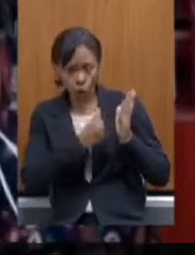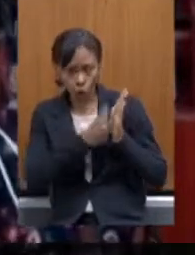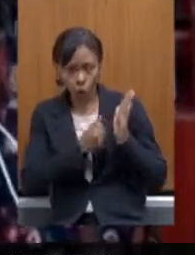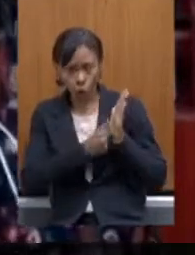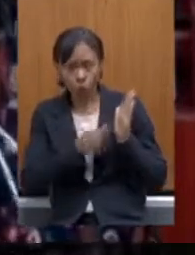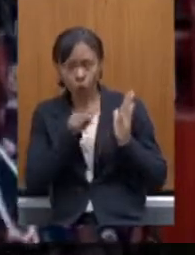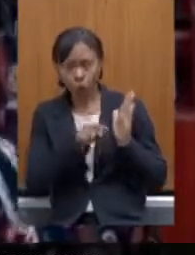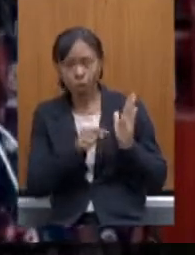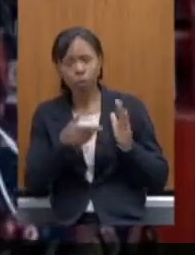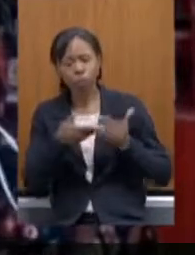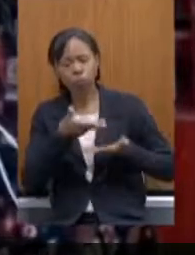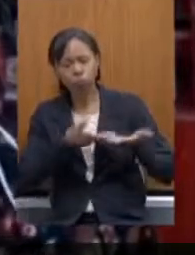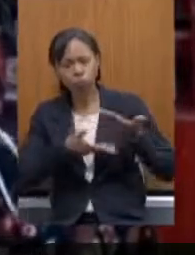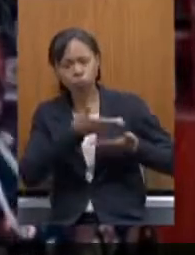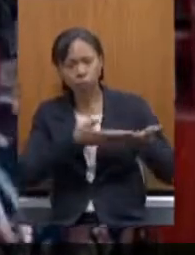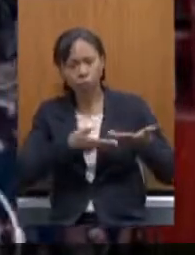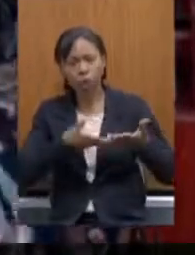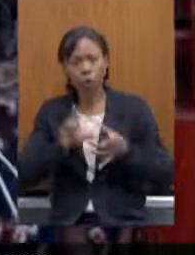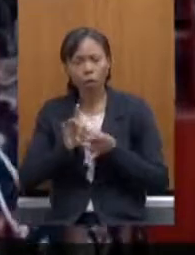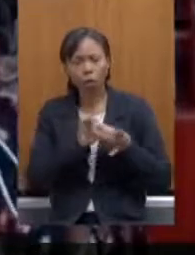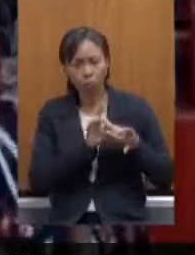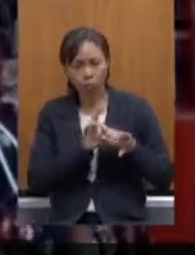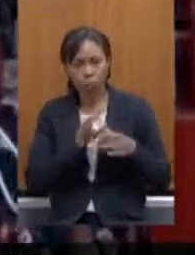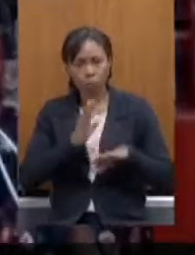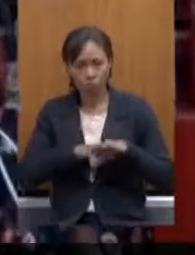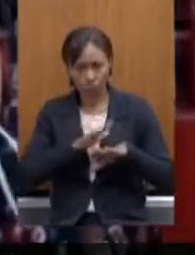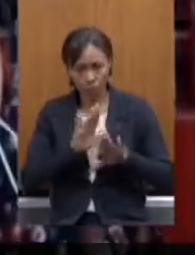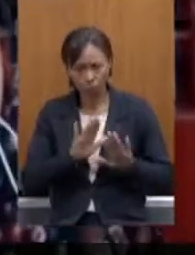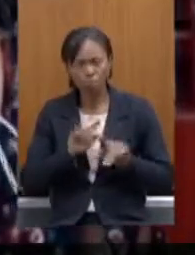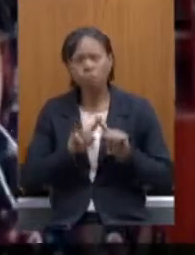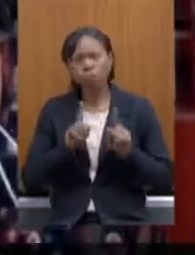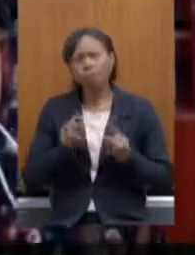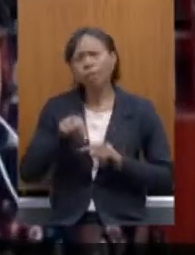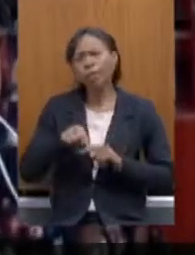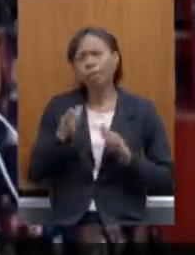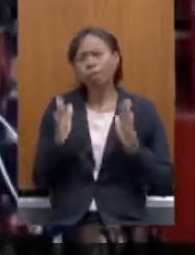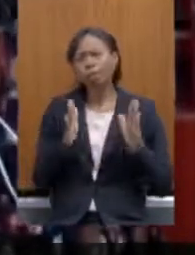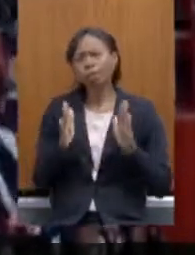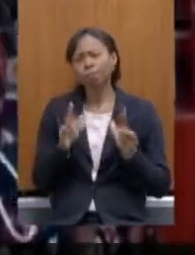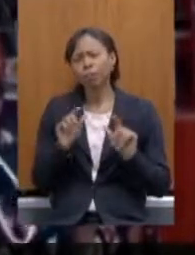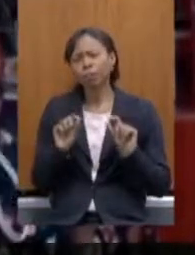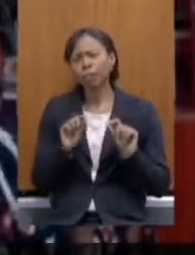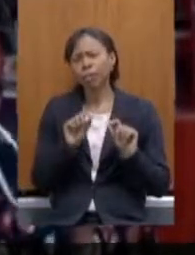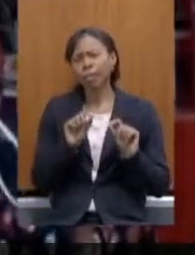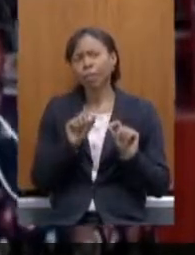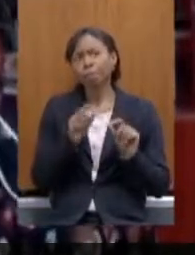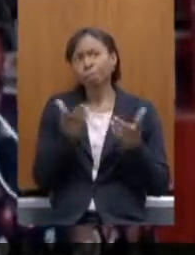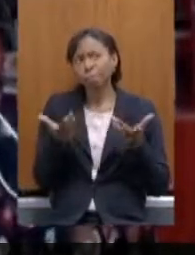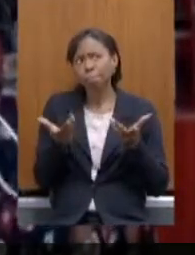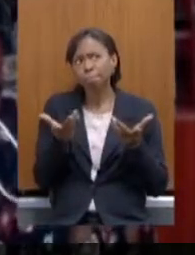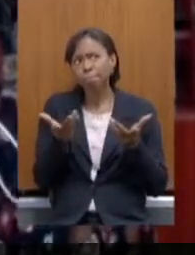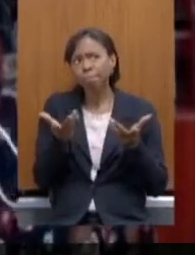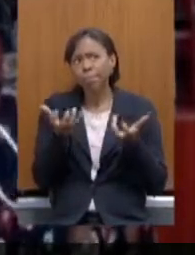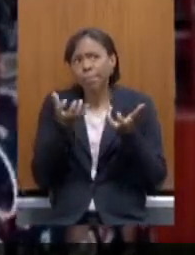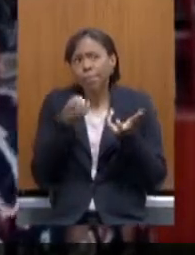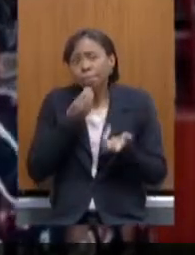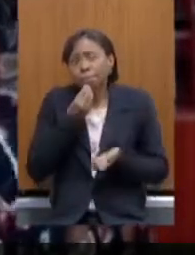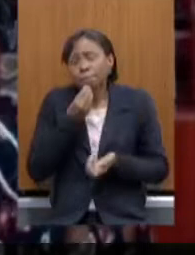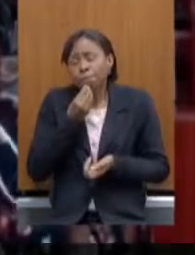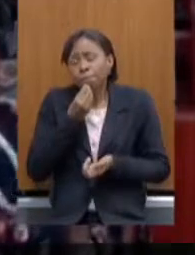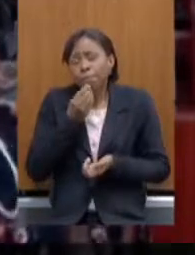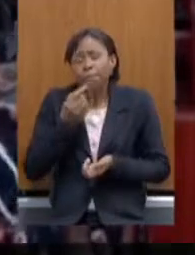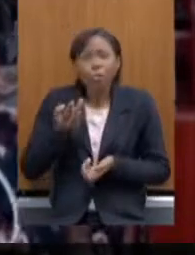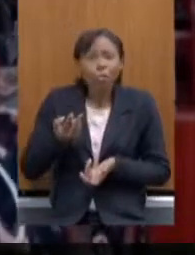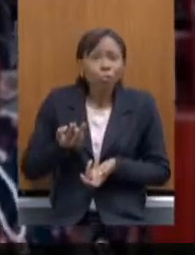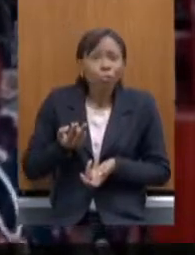mais coletiva mas ainda neste momento apostando de que é nós não deveríamos